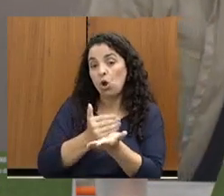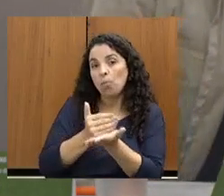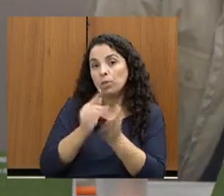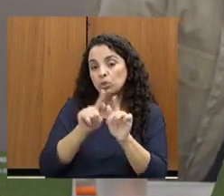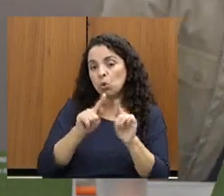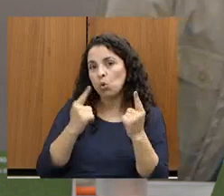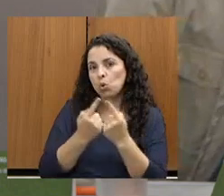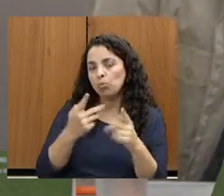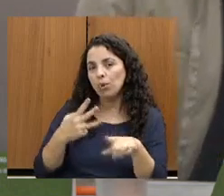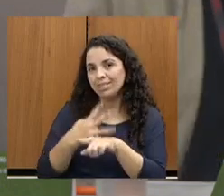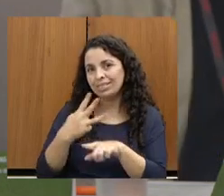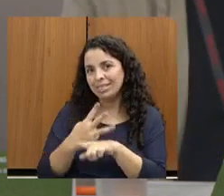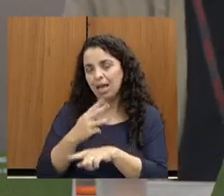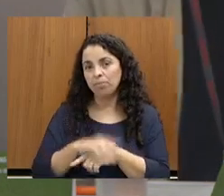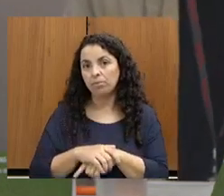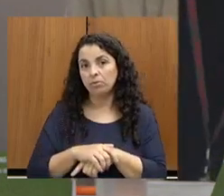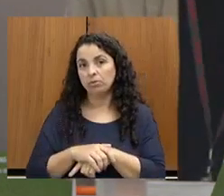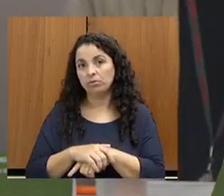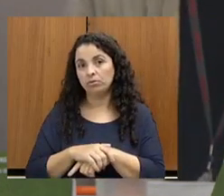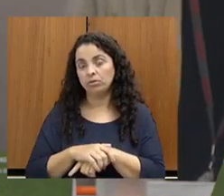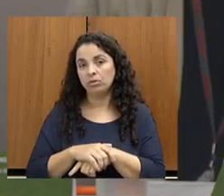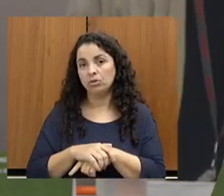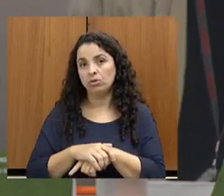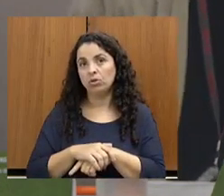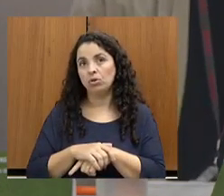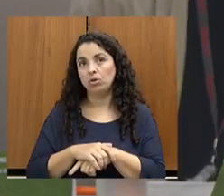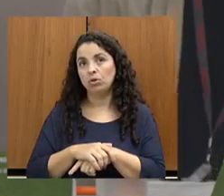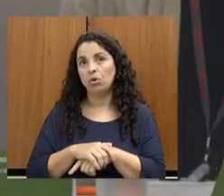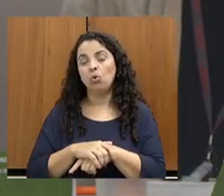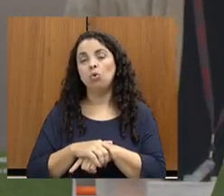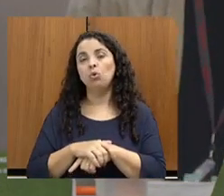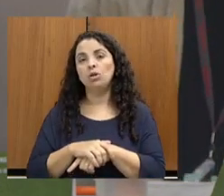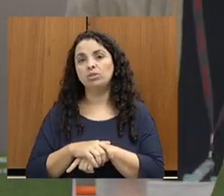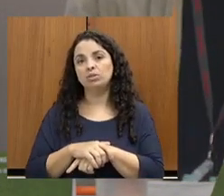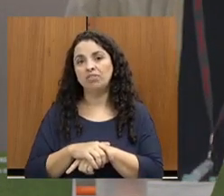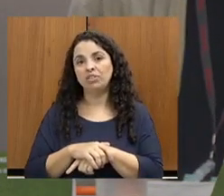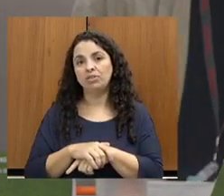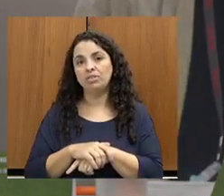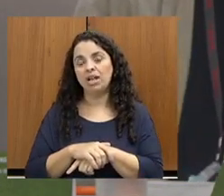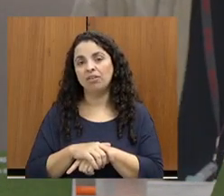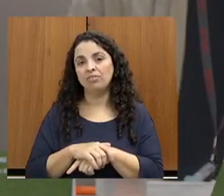fotos dele e ele era zombado e humilhado nesse grupo.